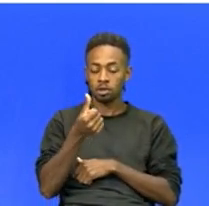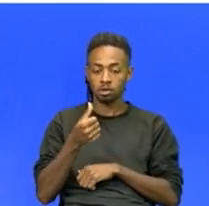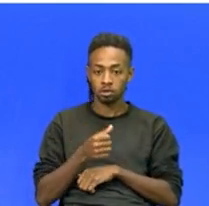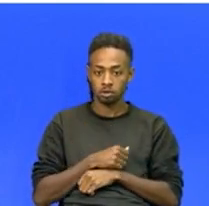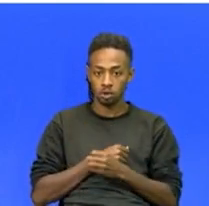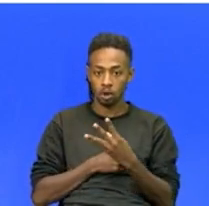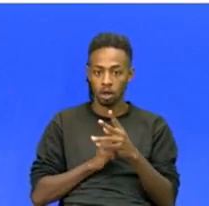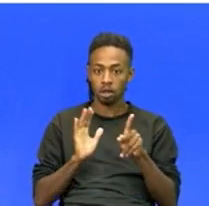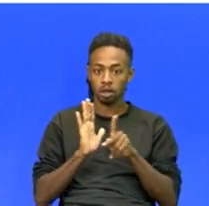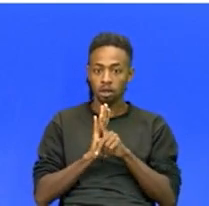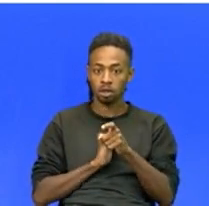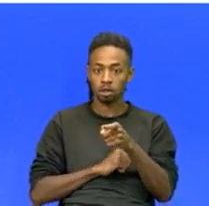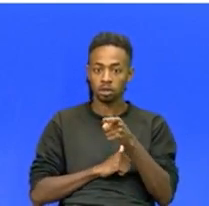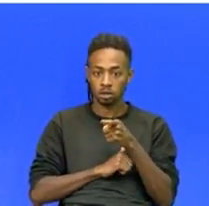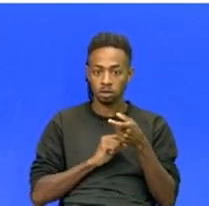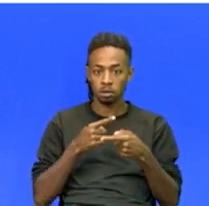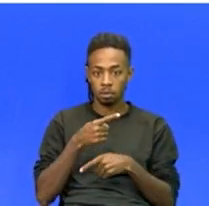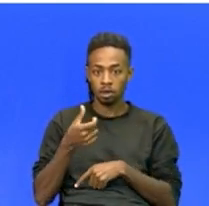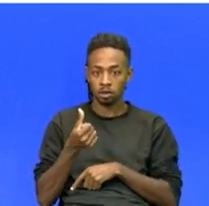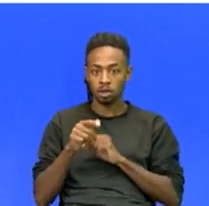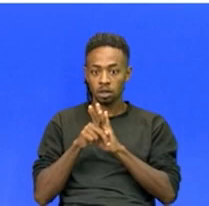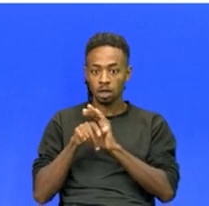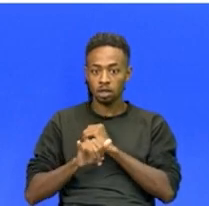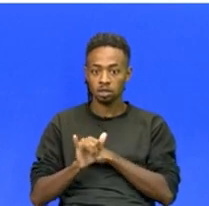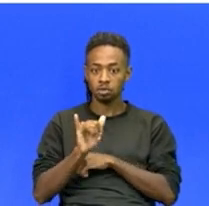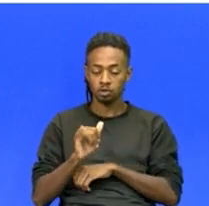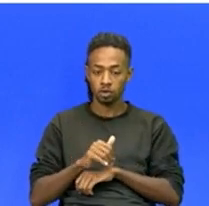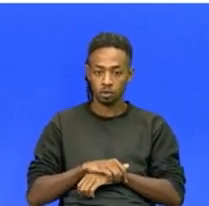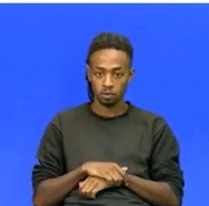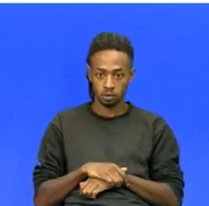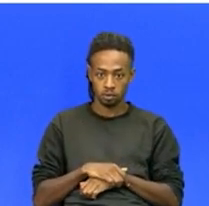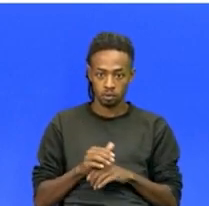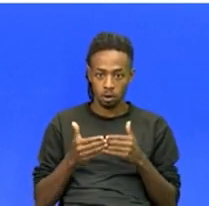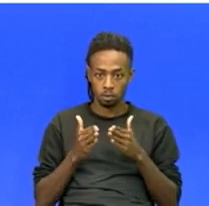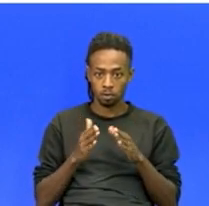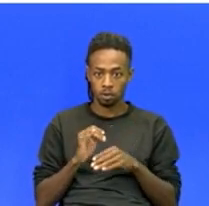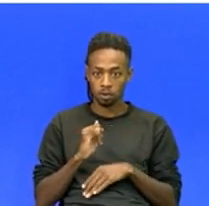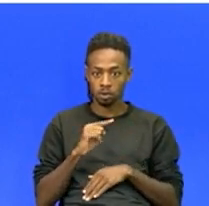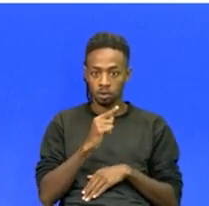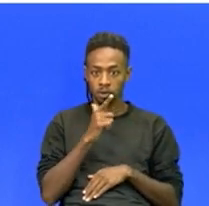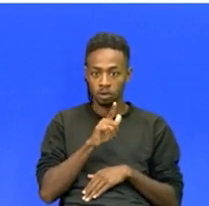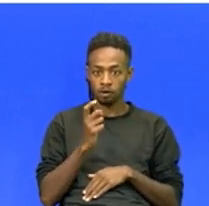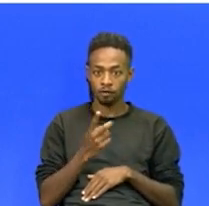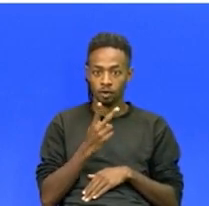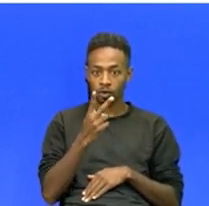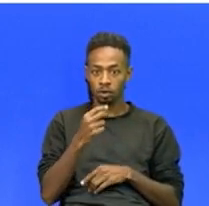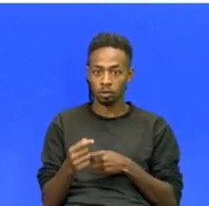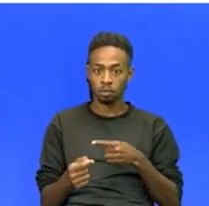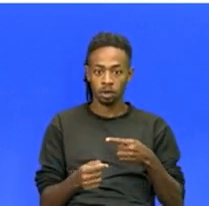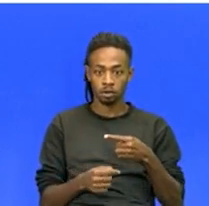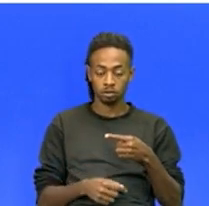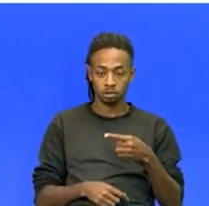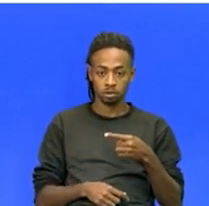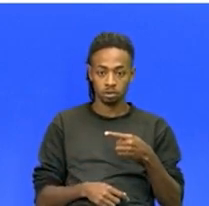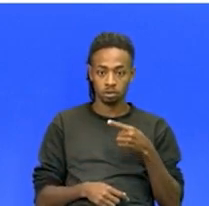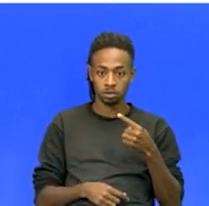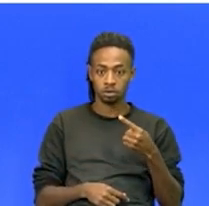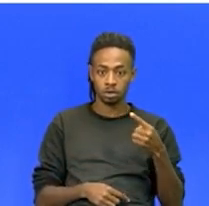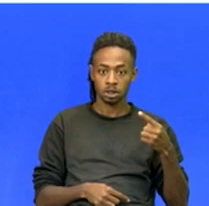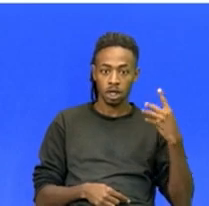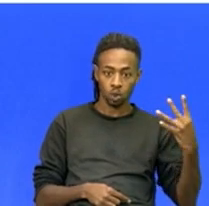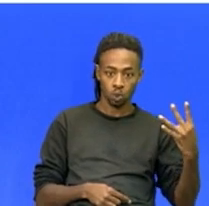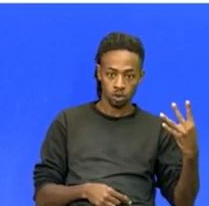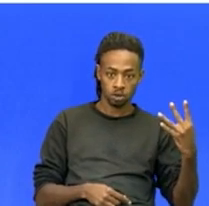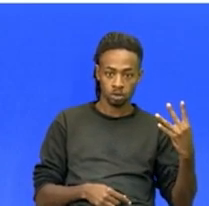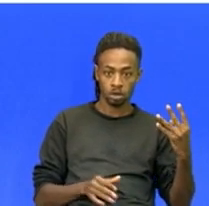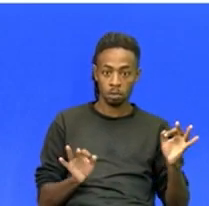no x e menos 6 nos y, abrindo a expressão, obtém-se o valor de menos 114.